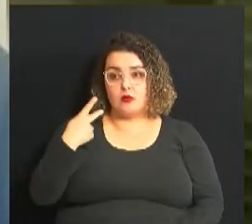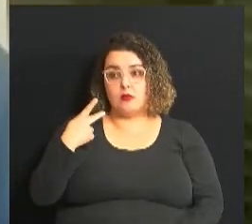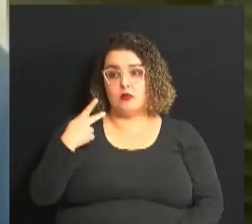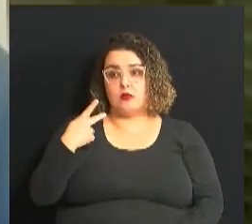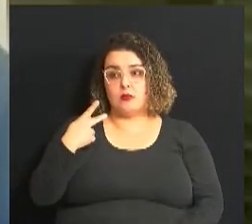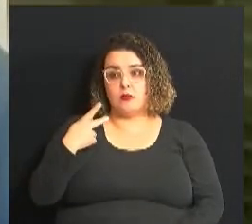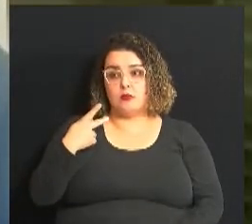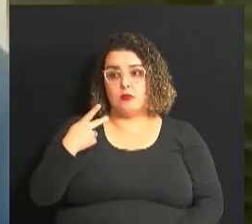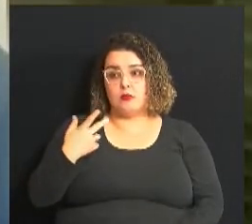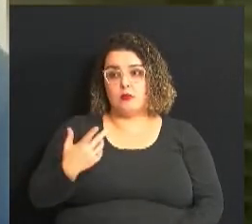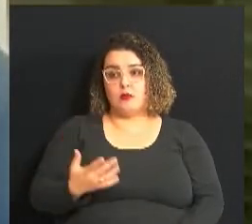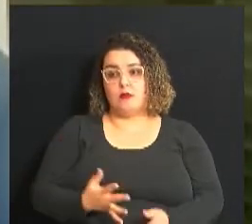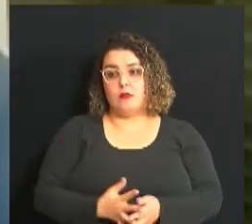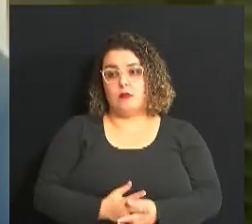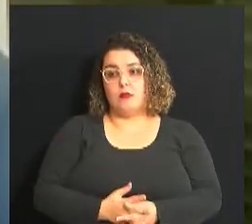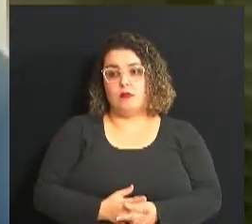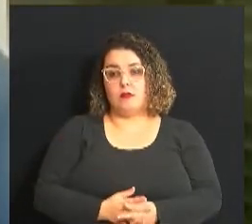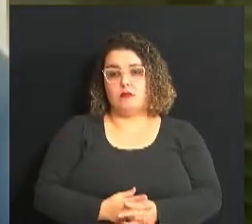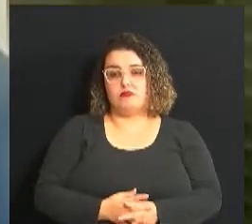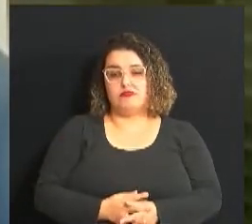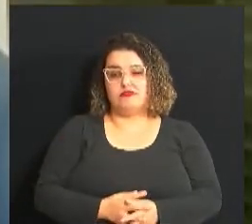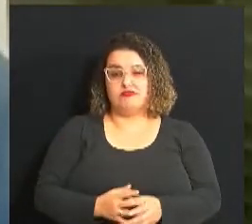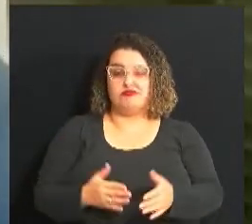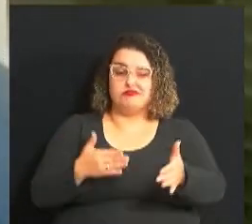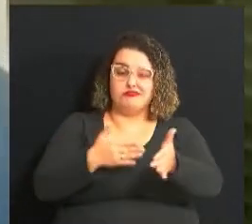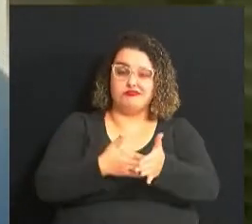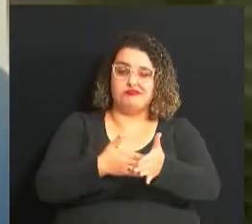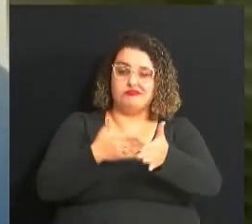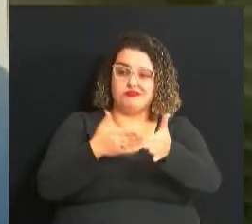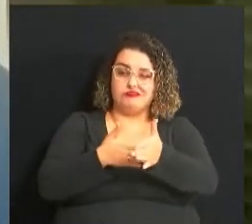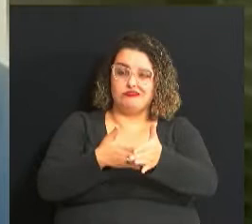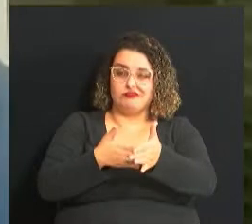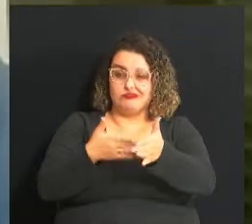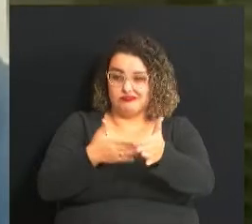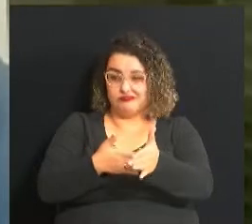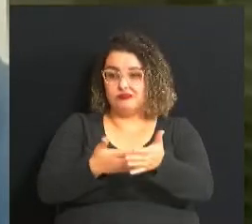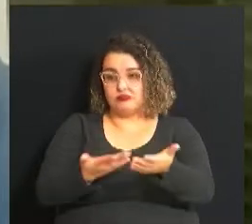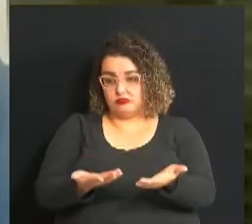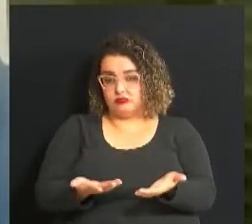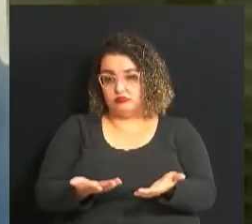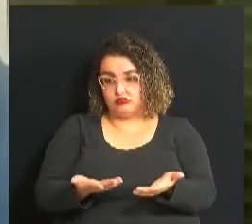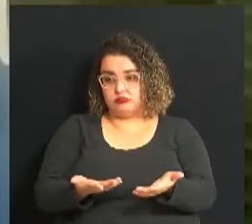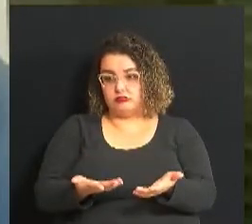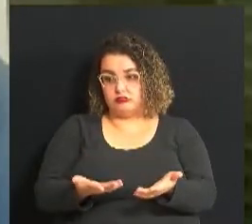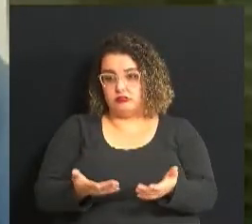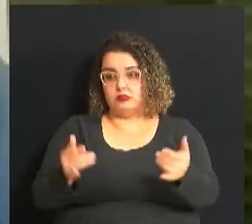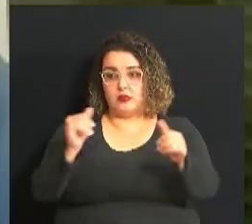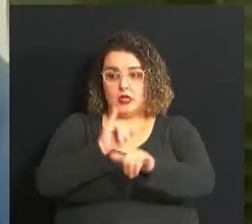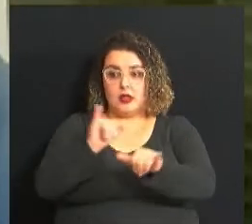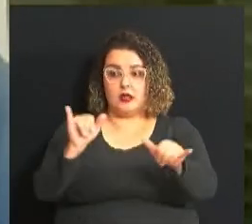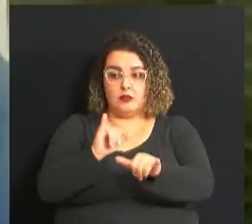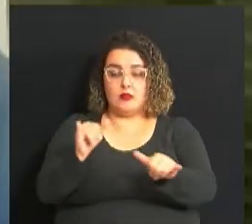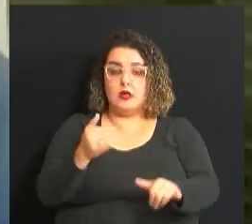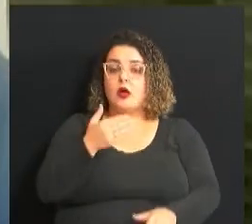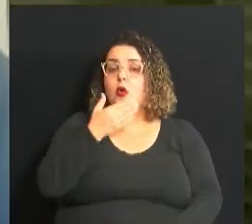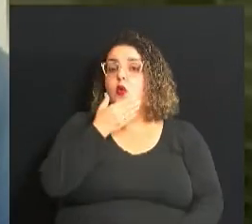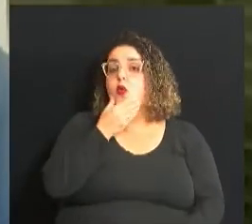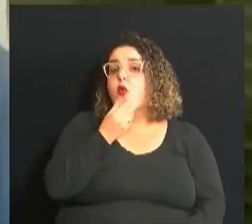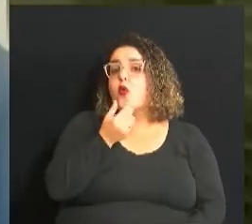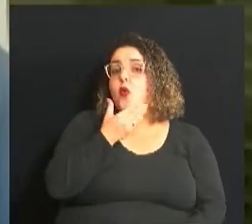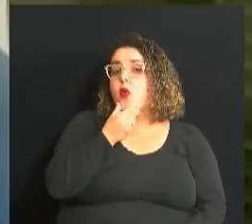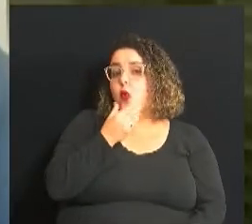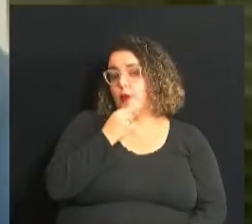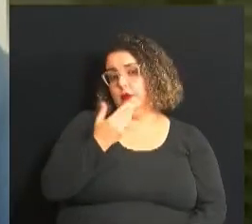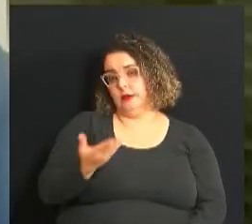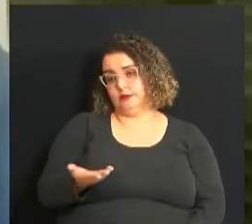muito estreitas, para usar uma palavra mais forte, em relação à campanha do homem. Nós estamos conversando sobre isso porque